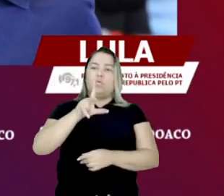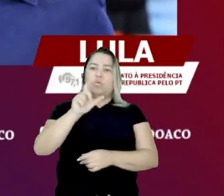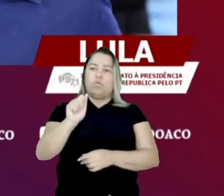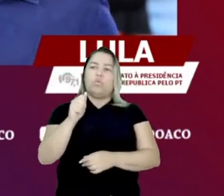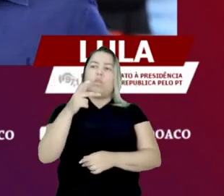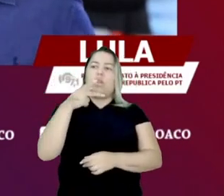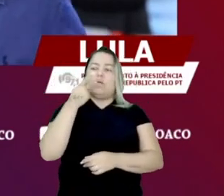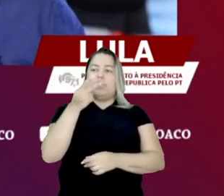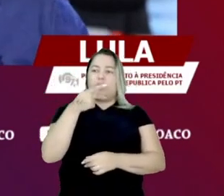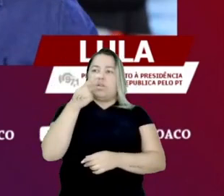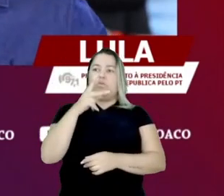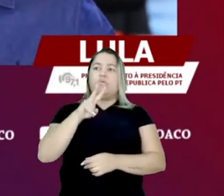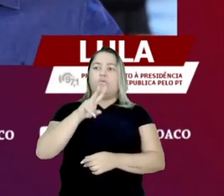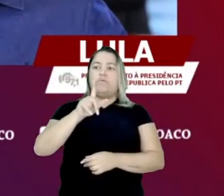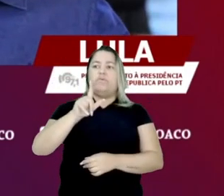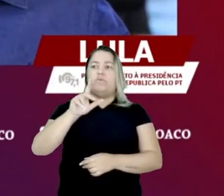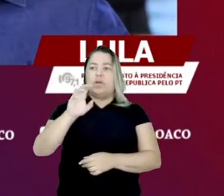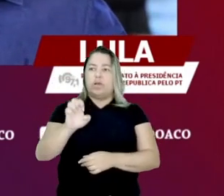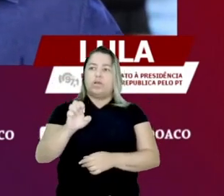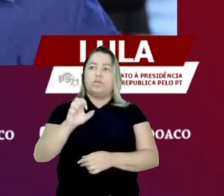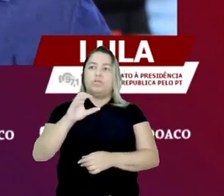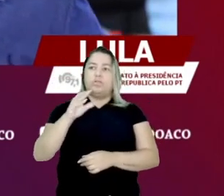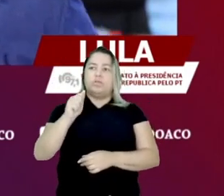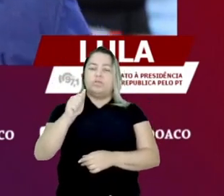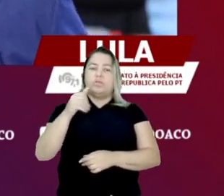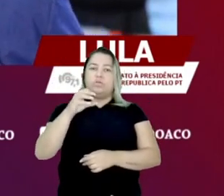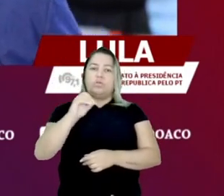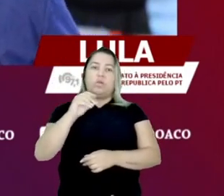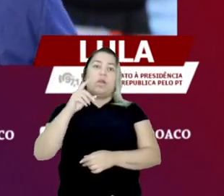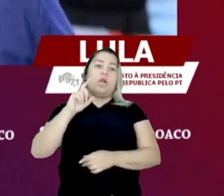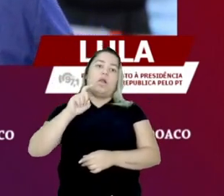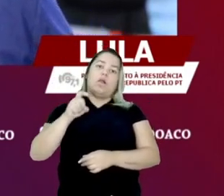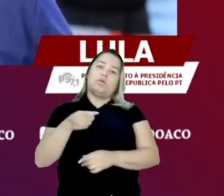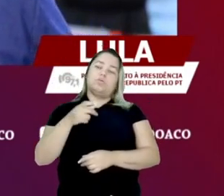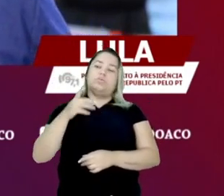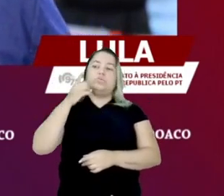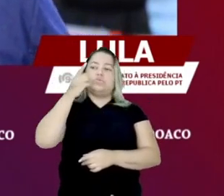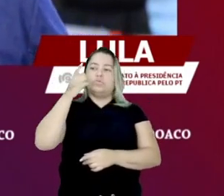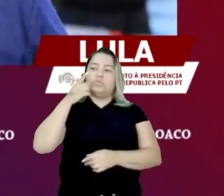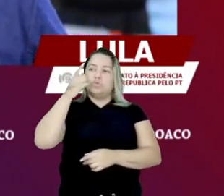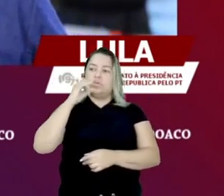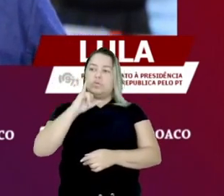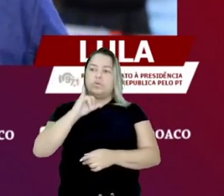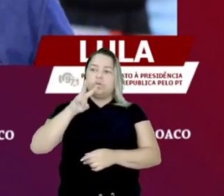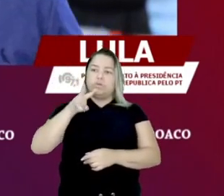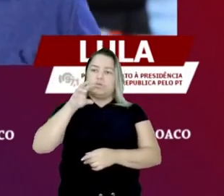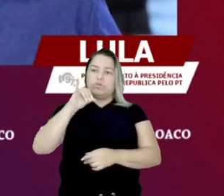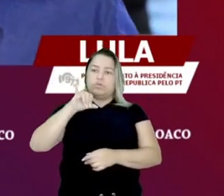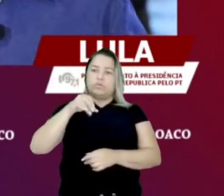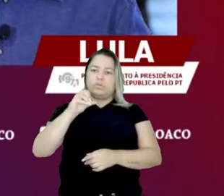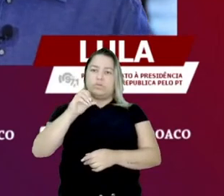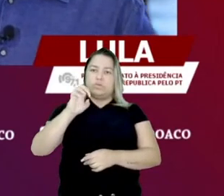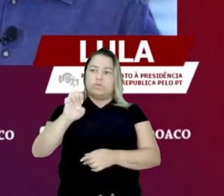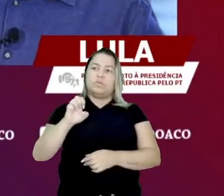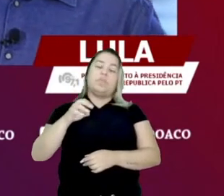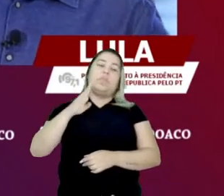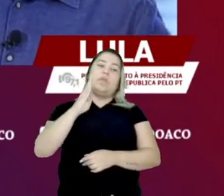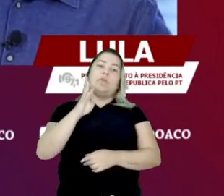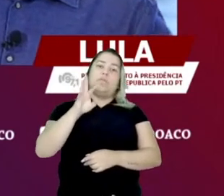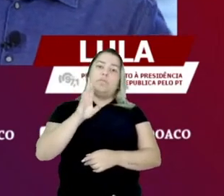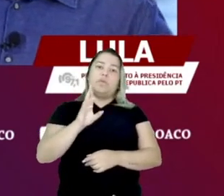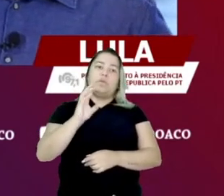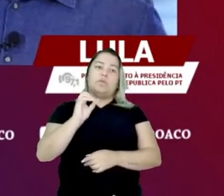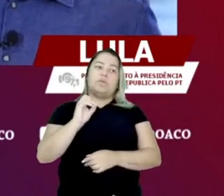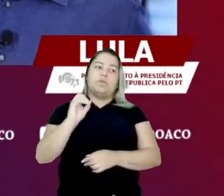minha opinião, maior descaso público na infraestrutura há muitos anos em nosso Brasil, né? E o povo do Vale do Aço sofre